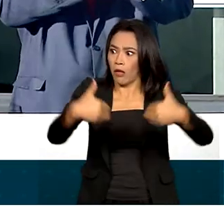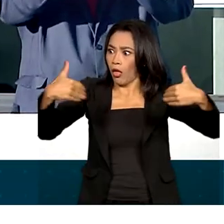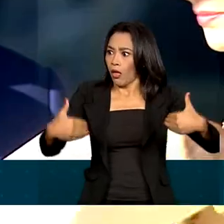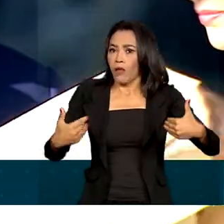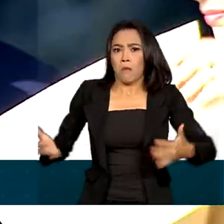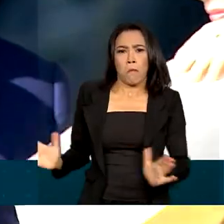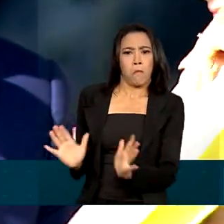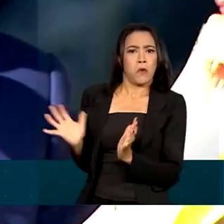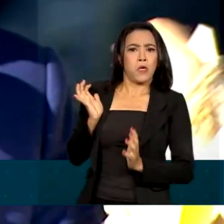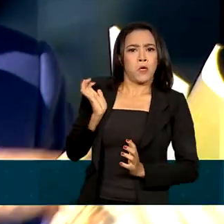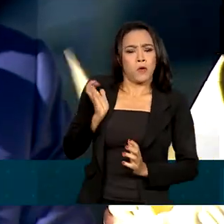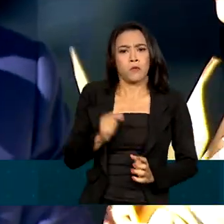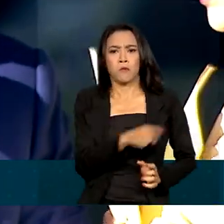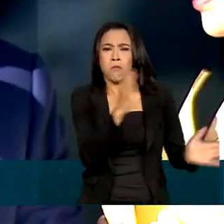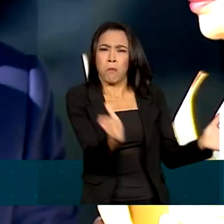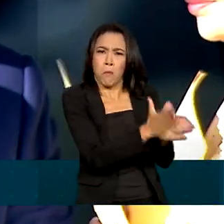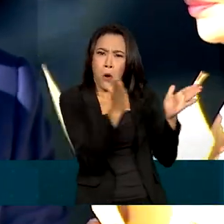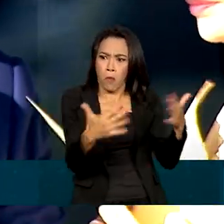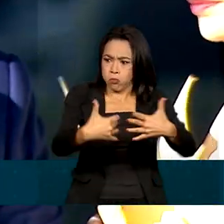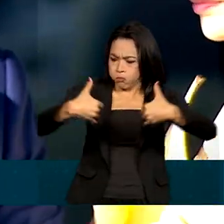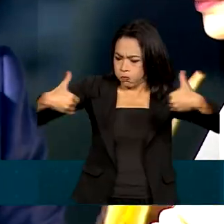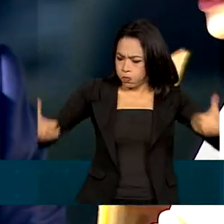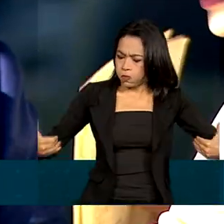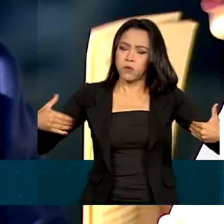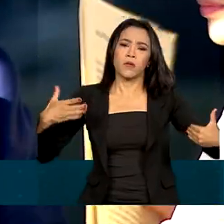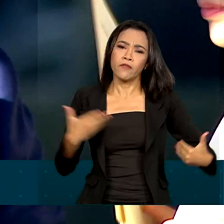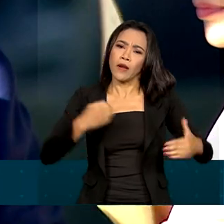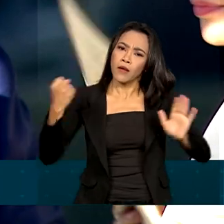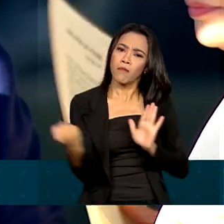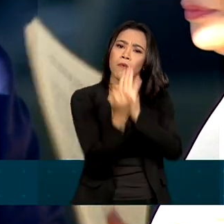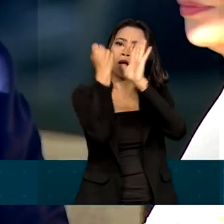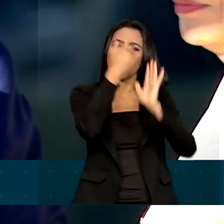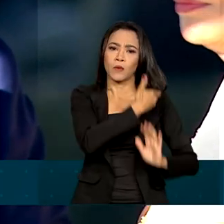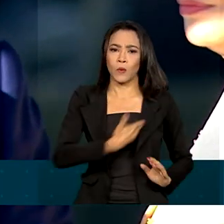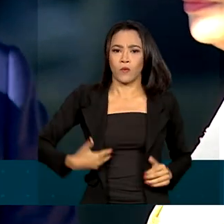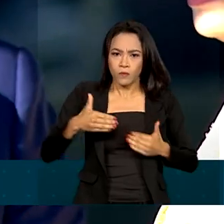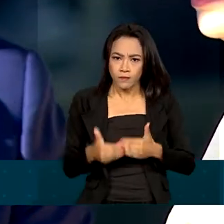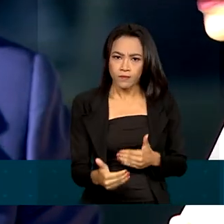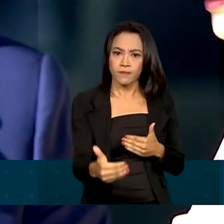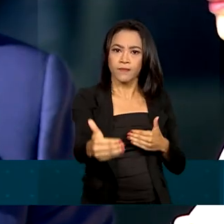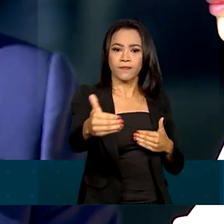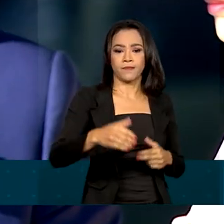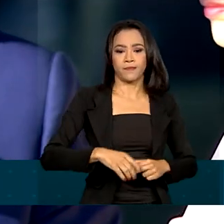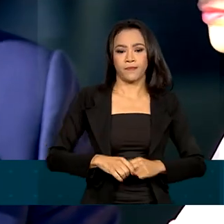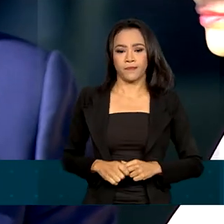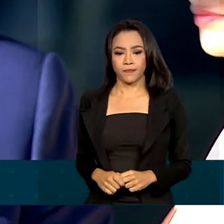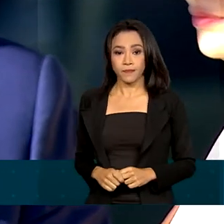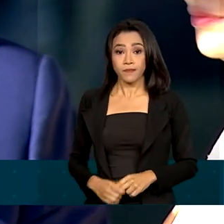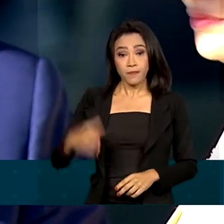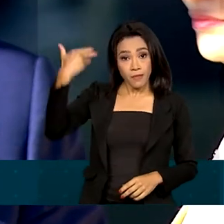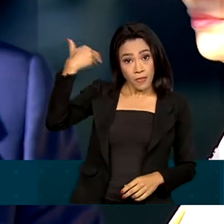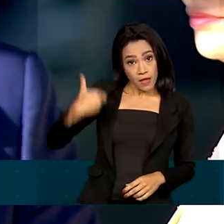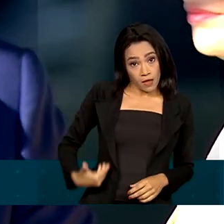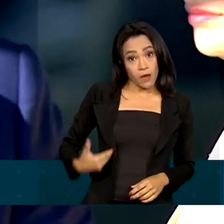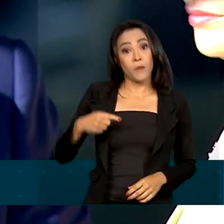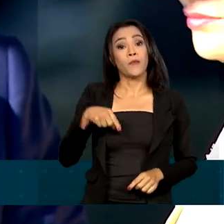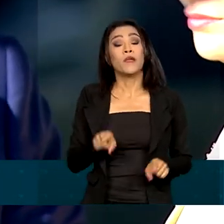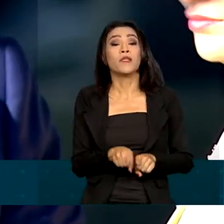e pobres e fazer desse trabalho a marca do novo governo. Eu e o meu companheiro vice-geraldo